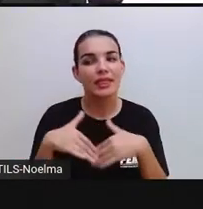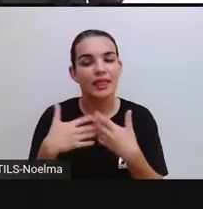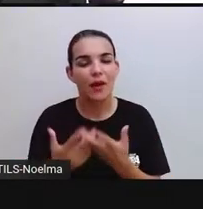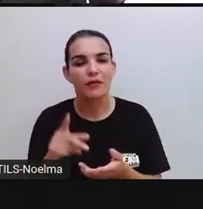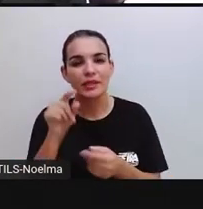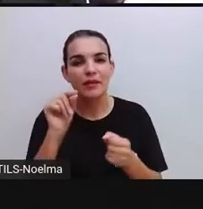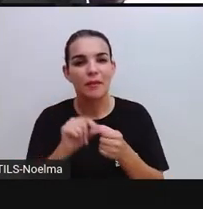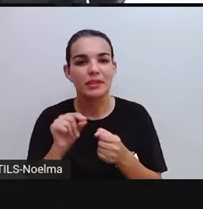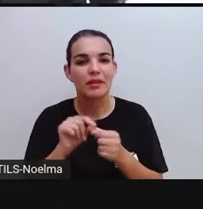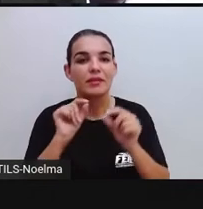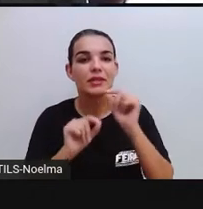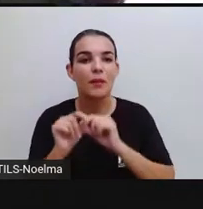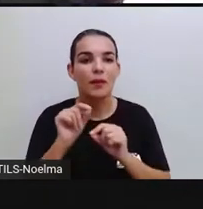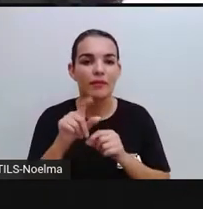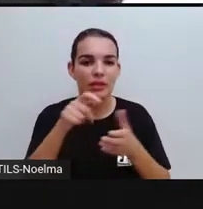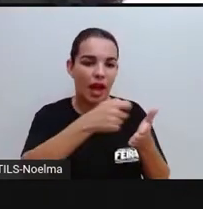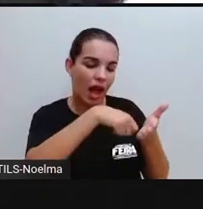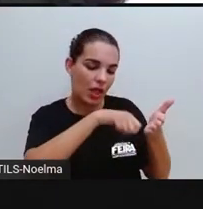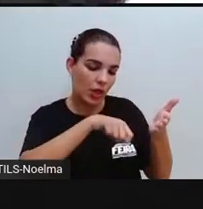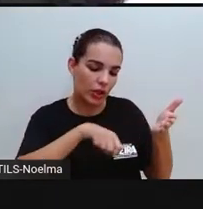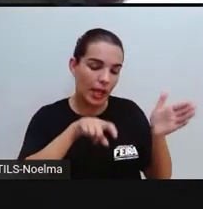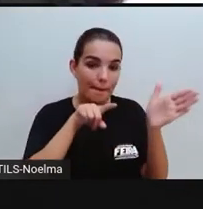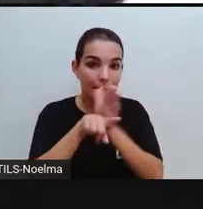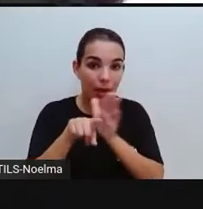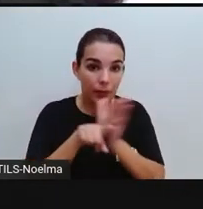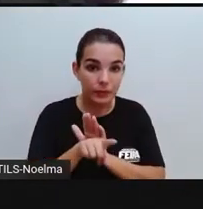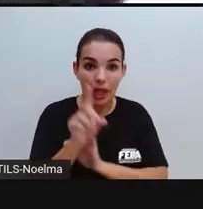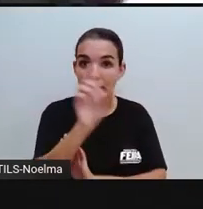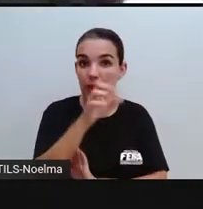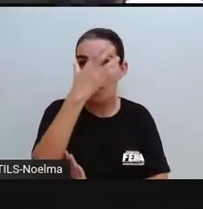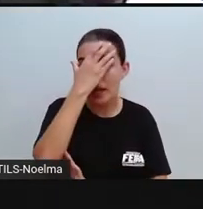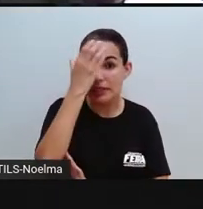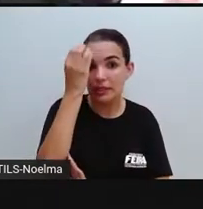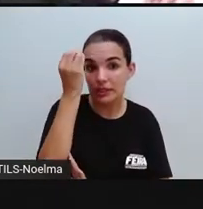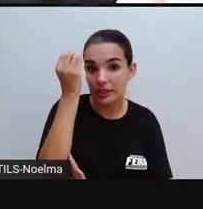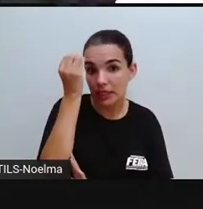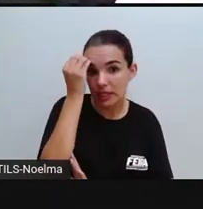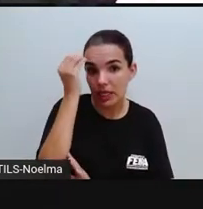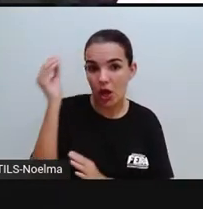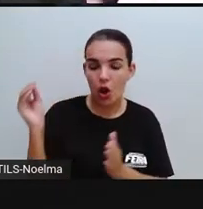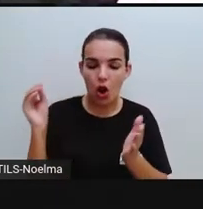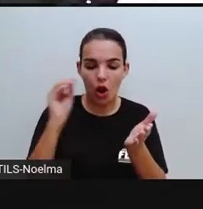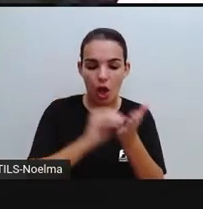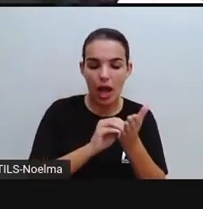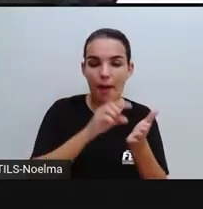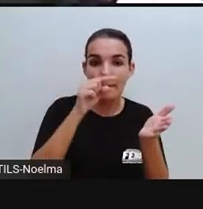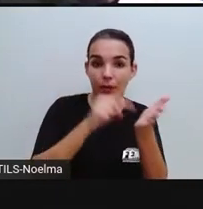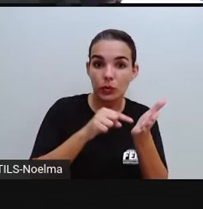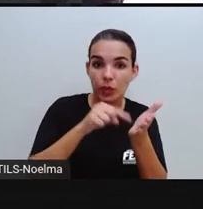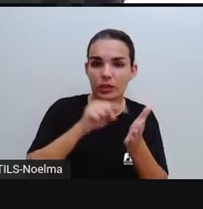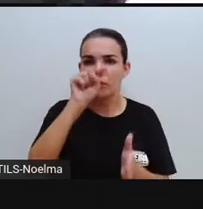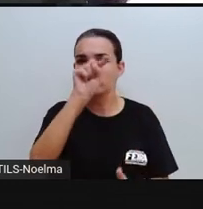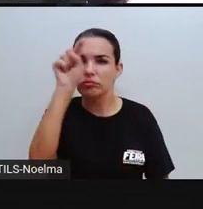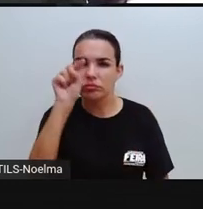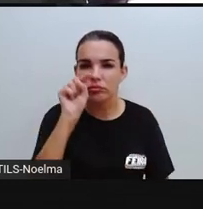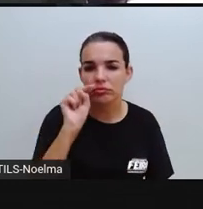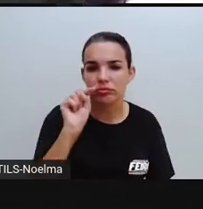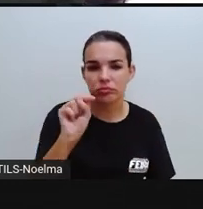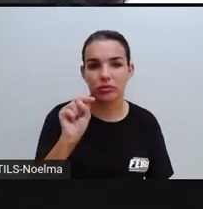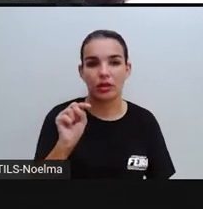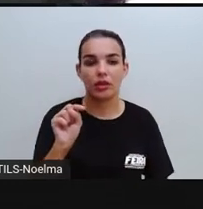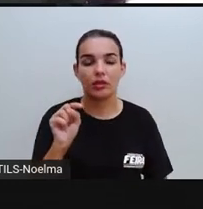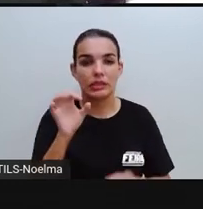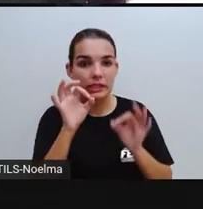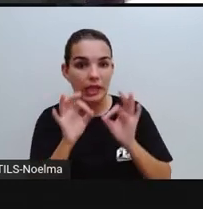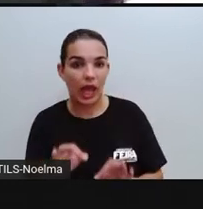suas perguntas no caderno. Não esqueça de colocar a pontuação adequada. Lembra, a Pro acabou de falar. Se possível,